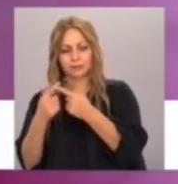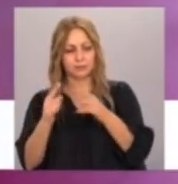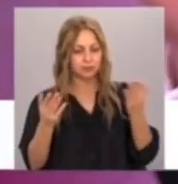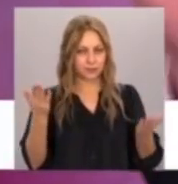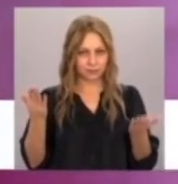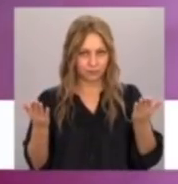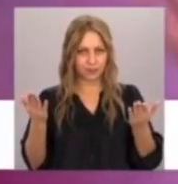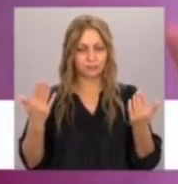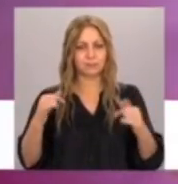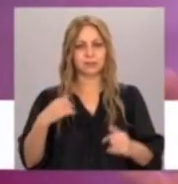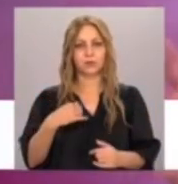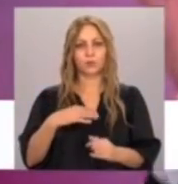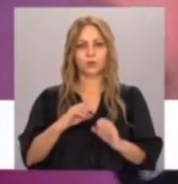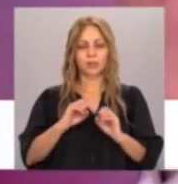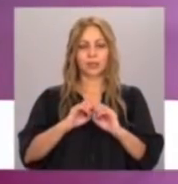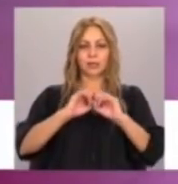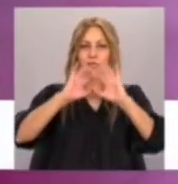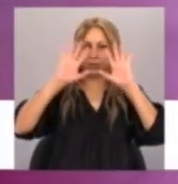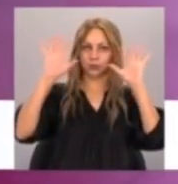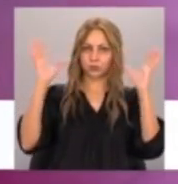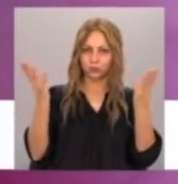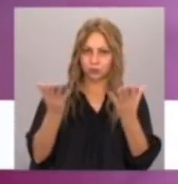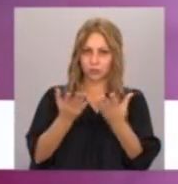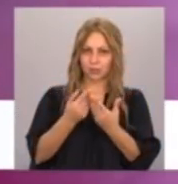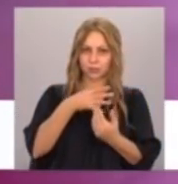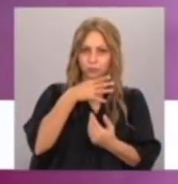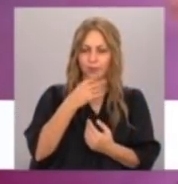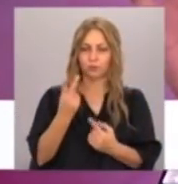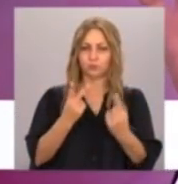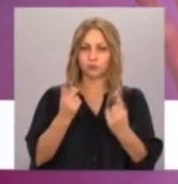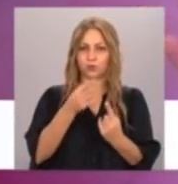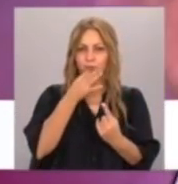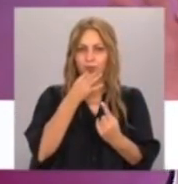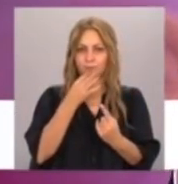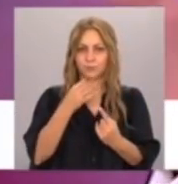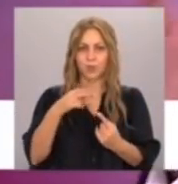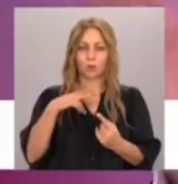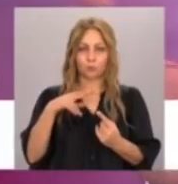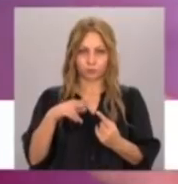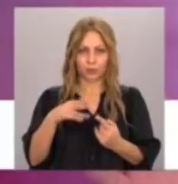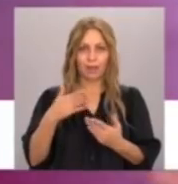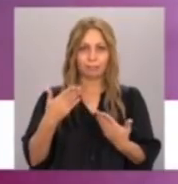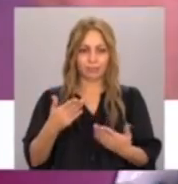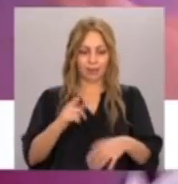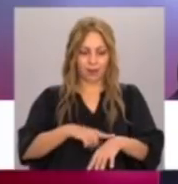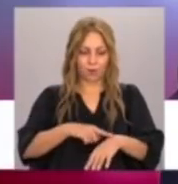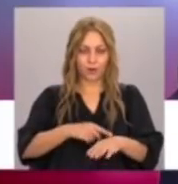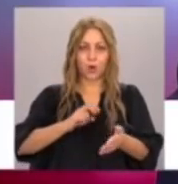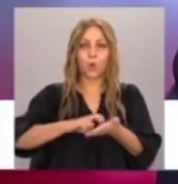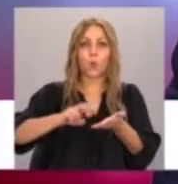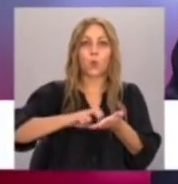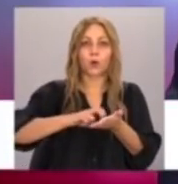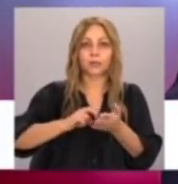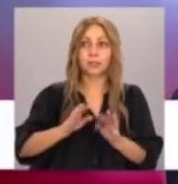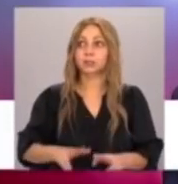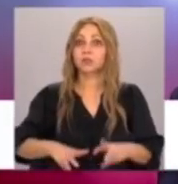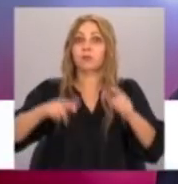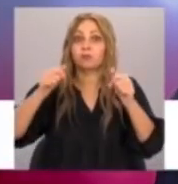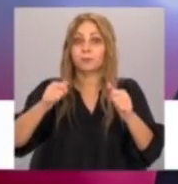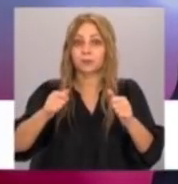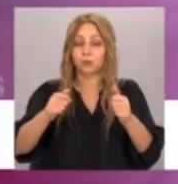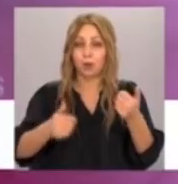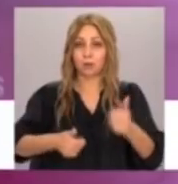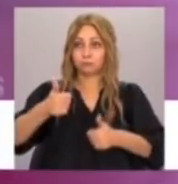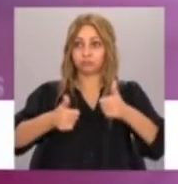ingerido eu queria Talvez para cada uma forma gráfica as pessoas o que é que temos aqui a falar pessoal tá numa espécie de corrida está mesmo que o desenvolvimento de outros países europeus